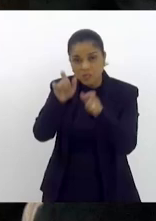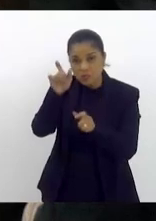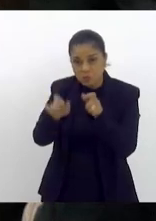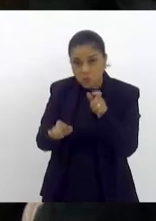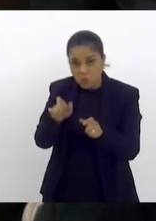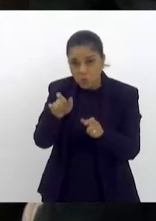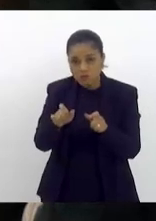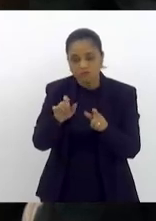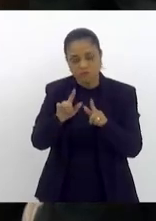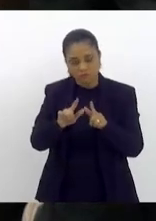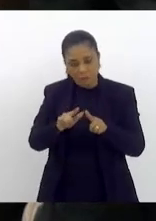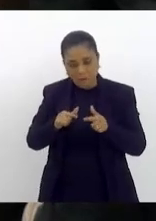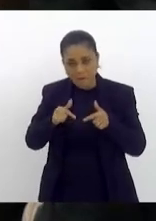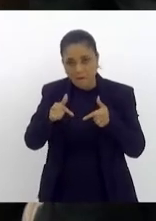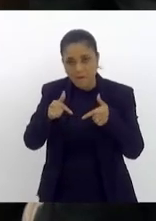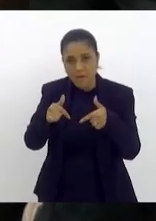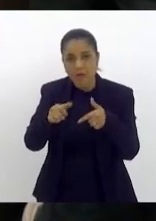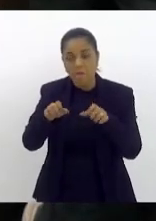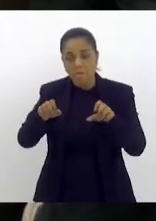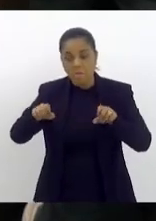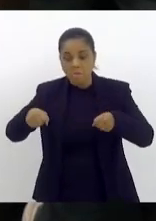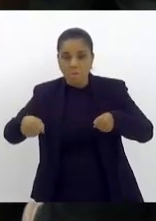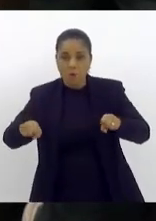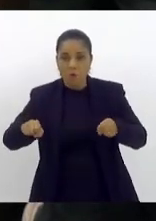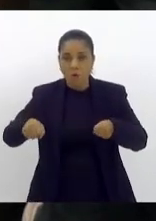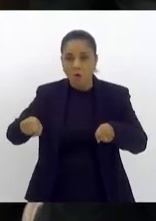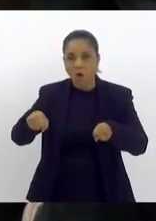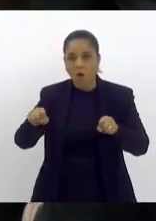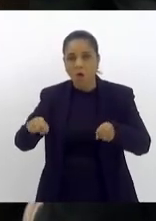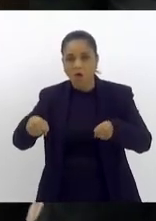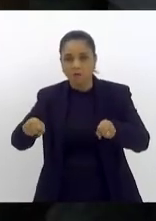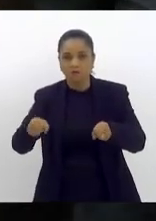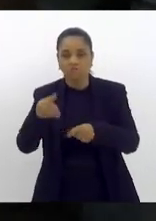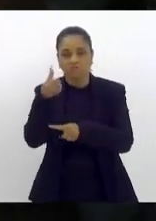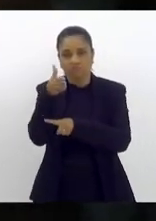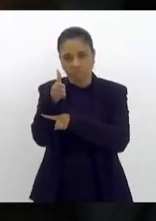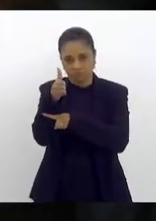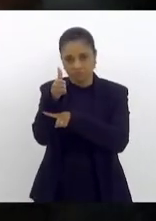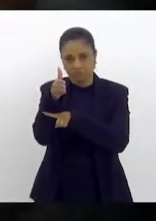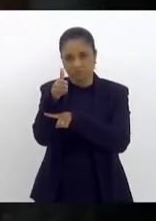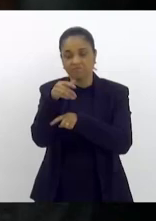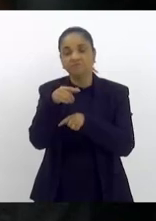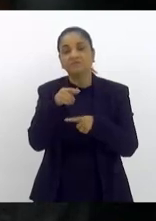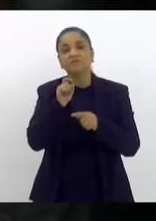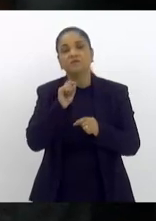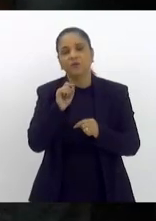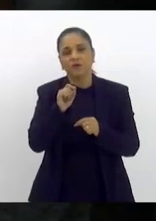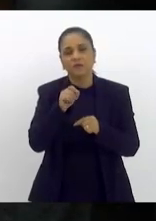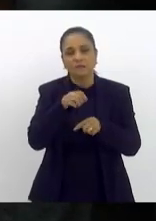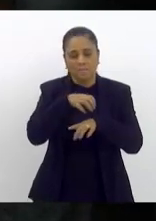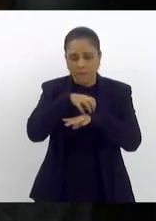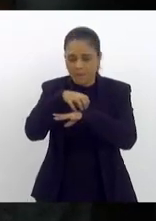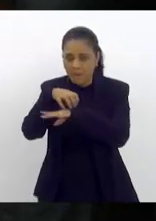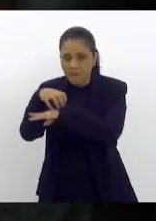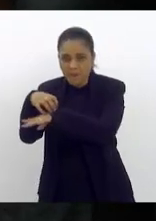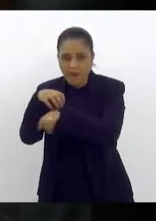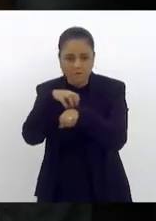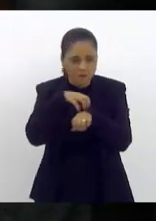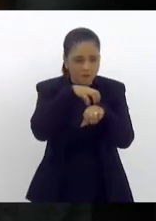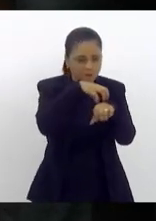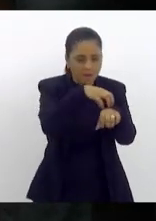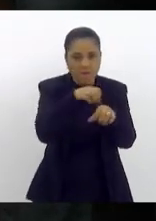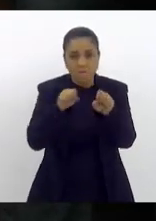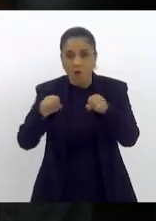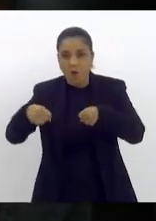nos dias de hoje, que são os mototaxistas. Essas pessoas que tanto transportam pessoas de um lado para o